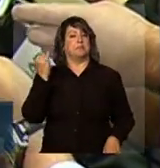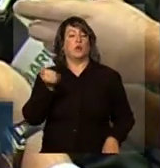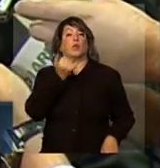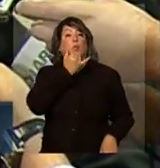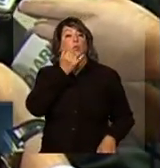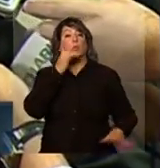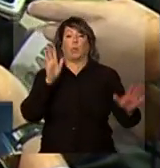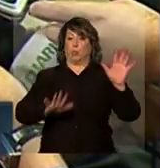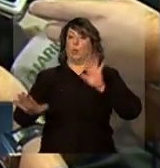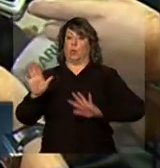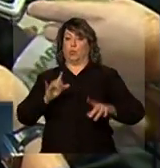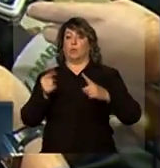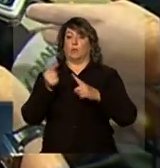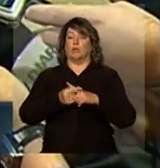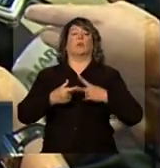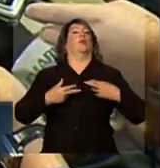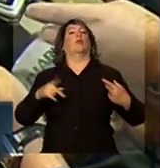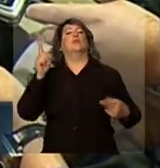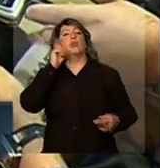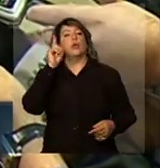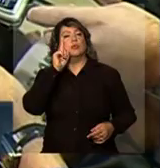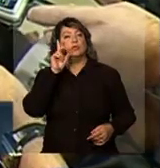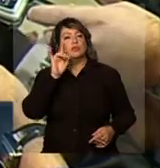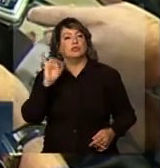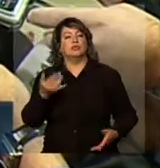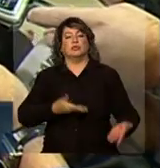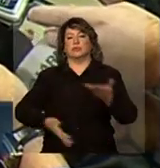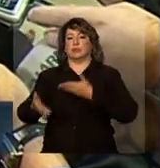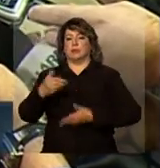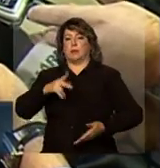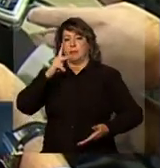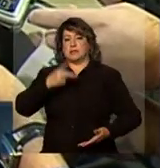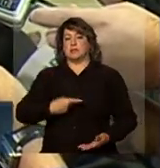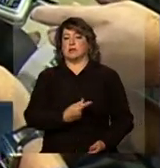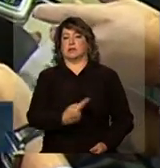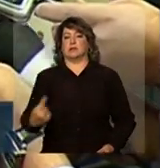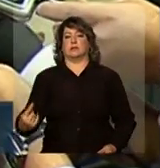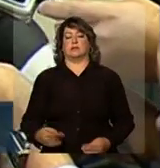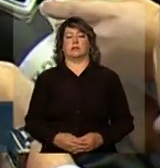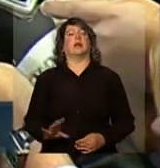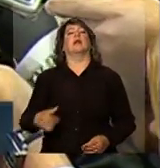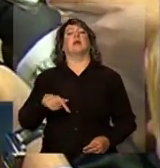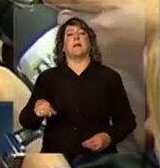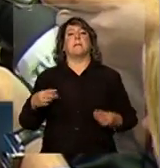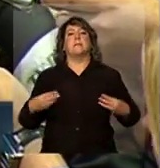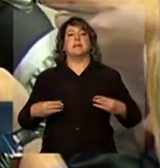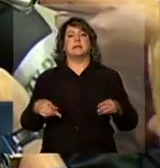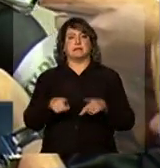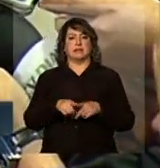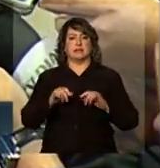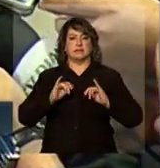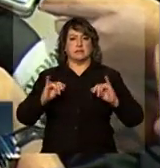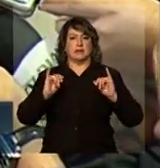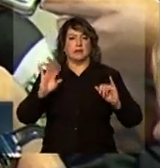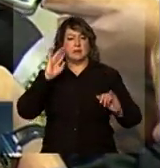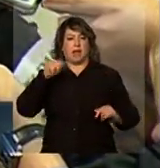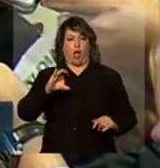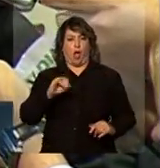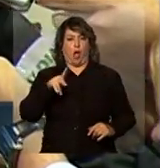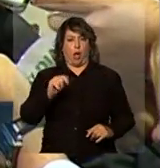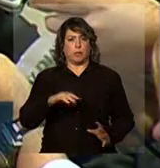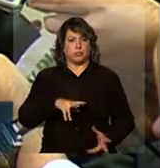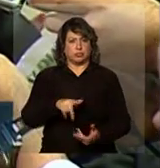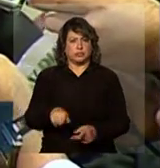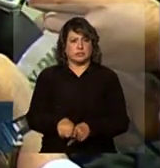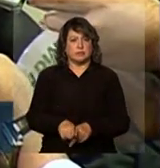prevenção no cotidiano no dia a dia nas relações pessoais mas o ministério sendo uma outra campanha específica a copa do mundo